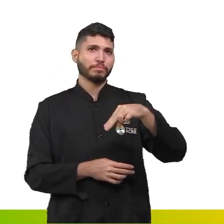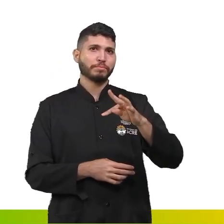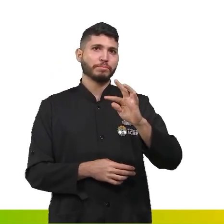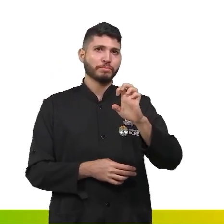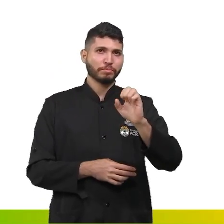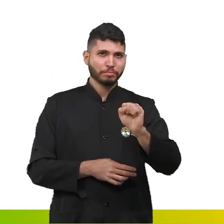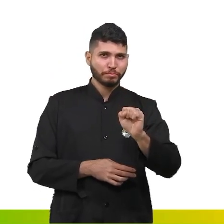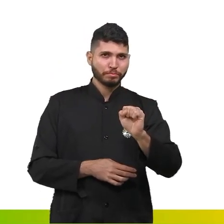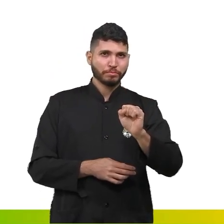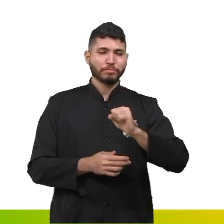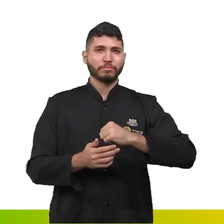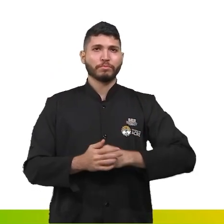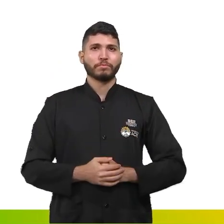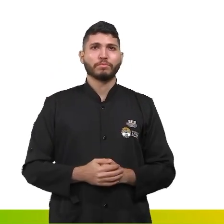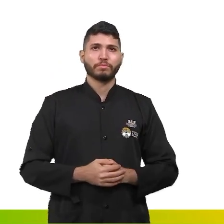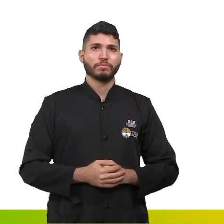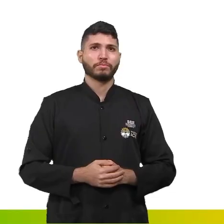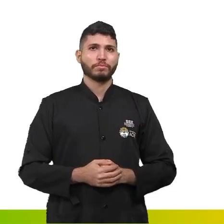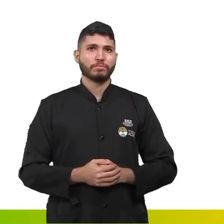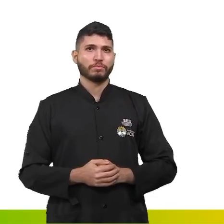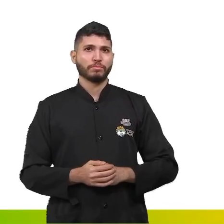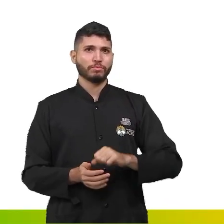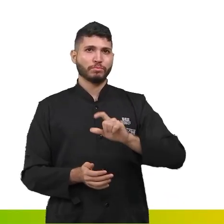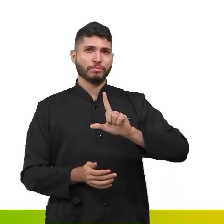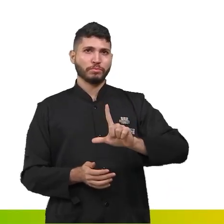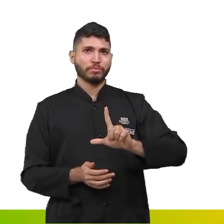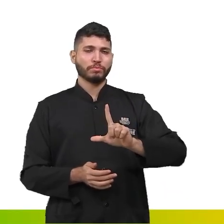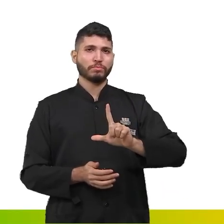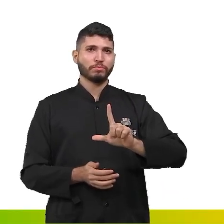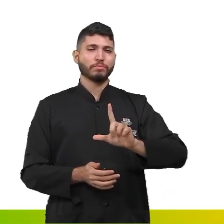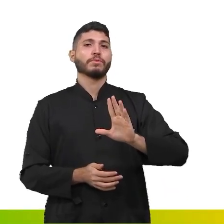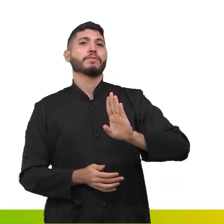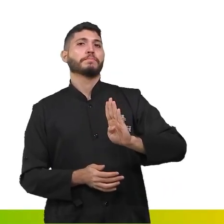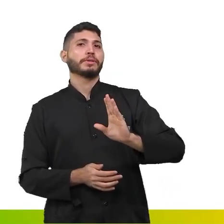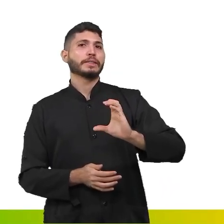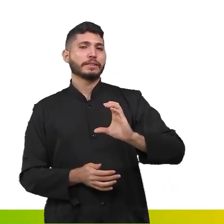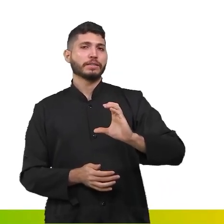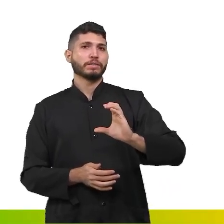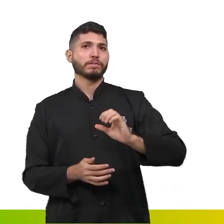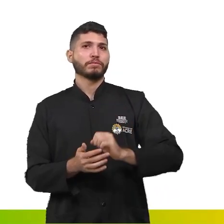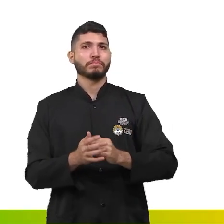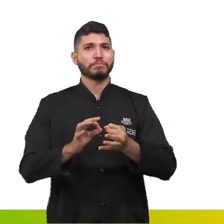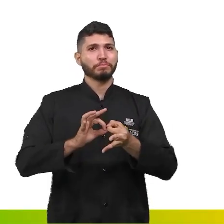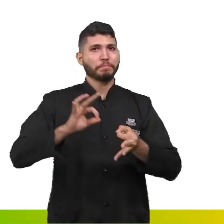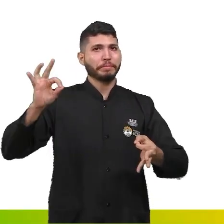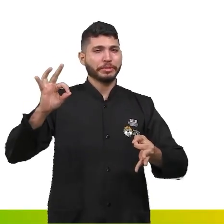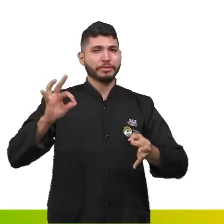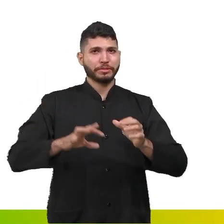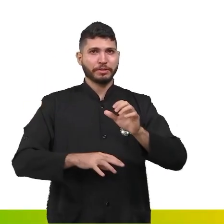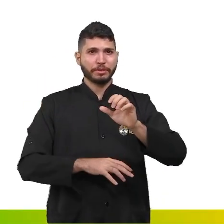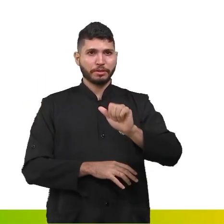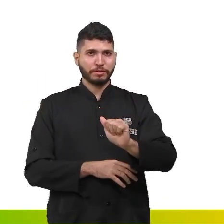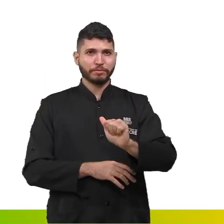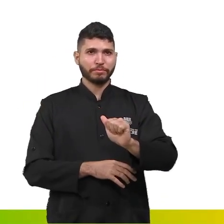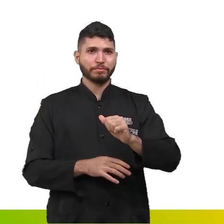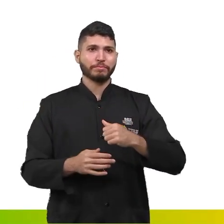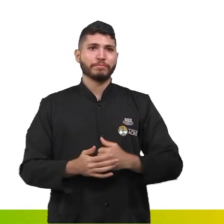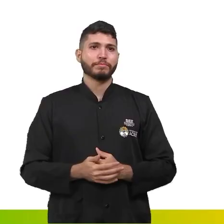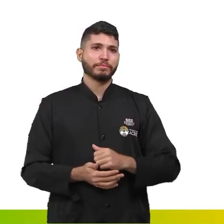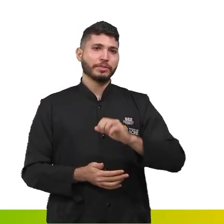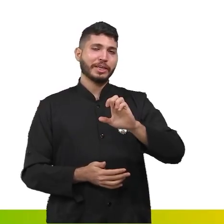E por último, nós temos o lado BC, que possui medida A, o lado EF, que